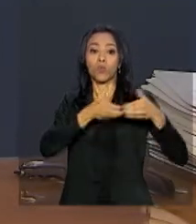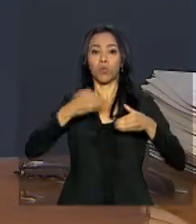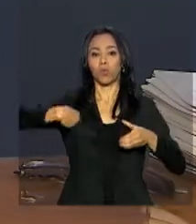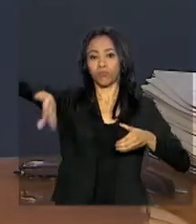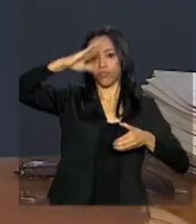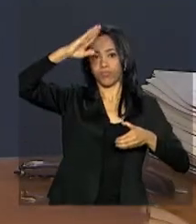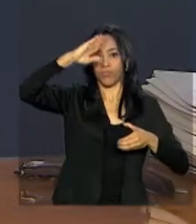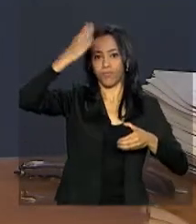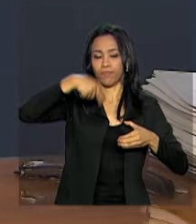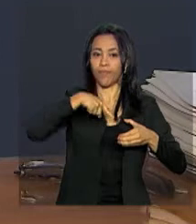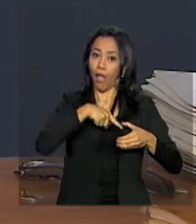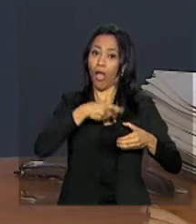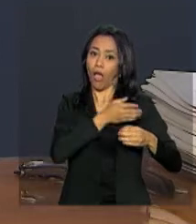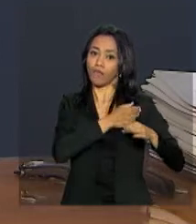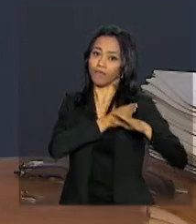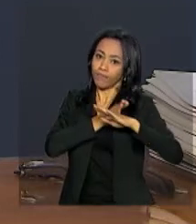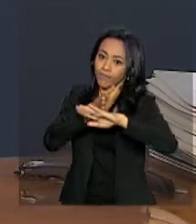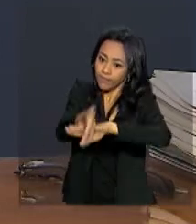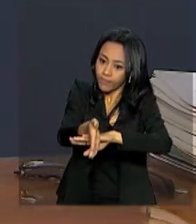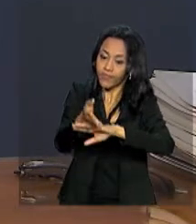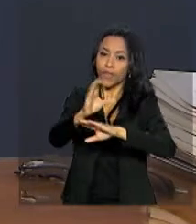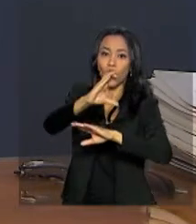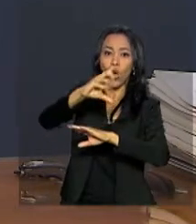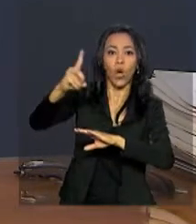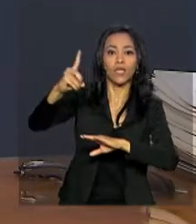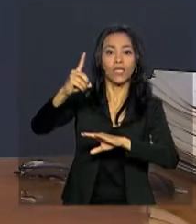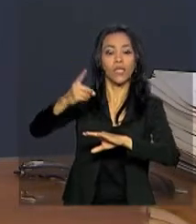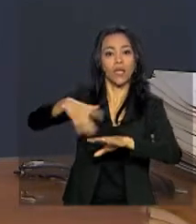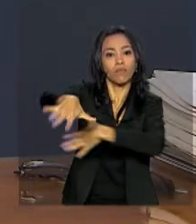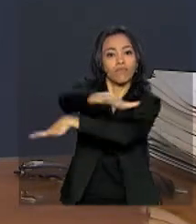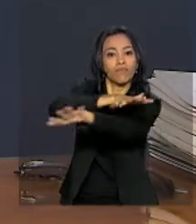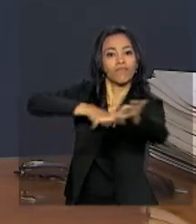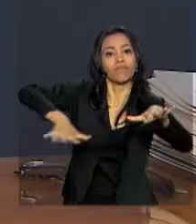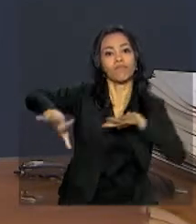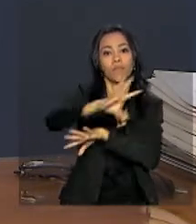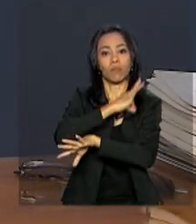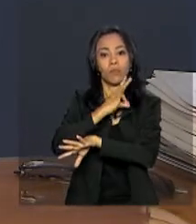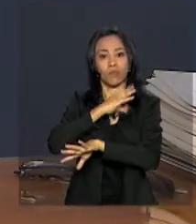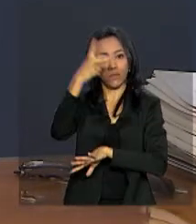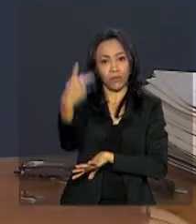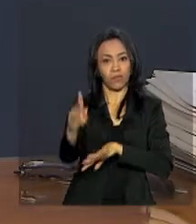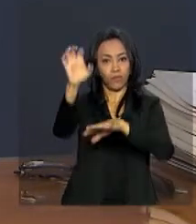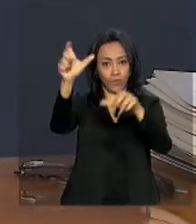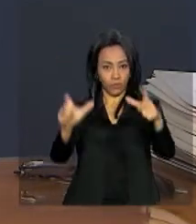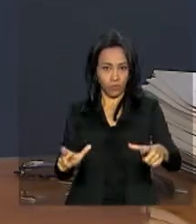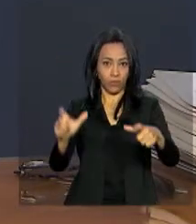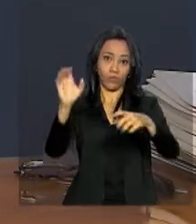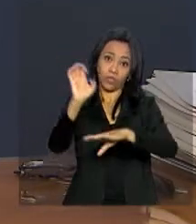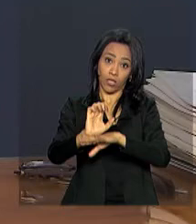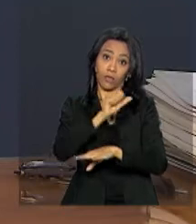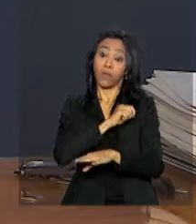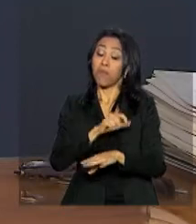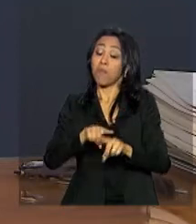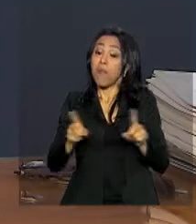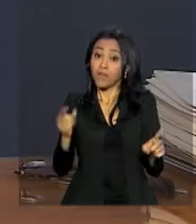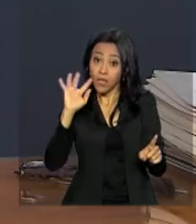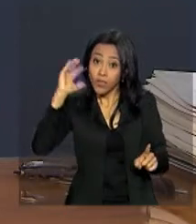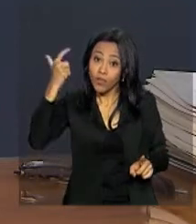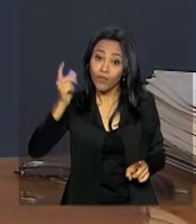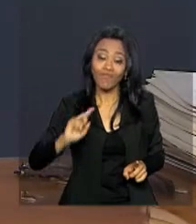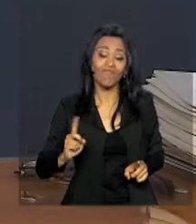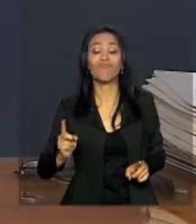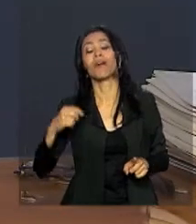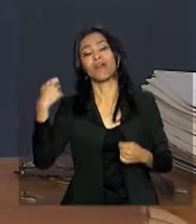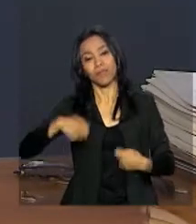a integrar, coordenar as Forças de Segurança locais. Mas isso, mesmo assim, não foi suficiente. Então, teve que se